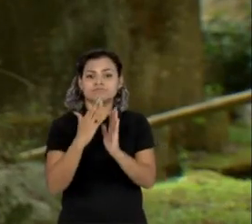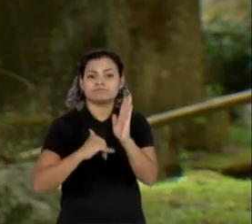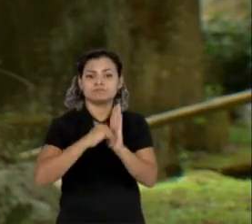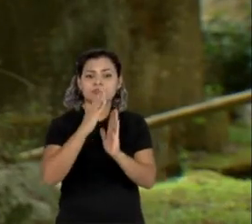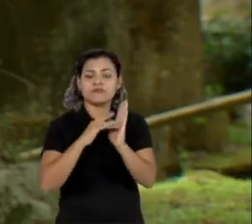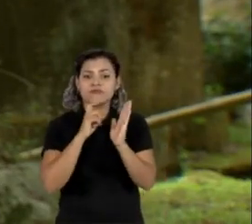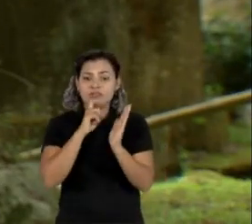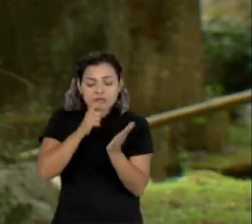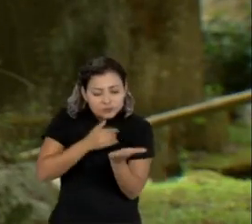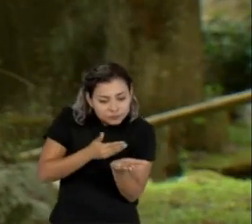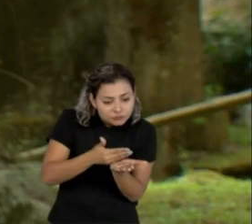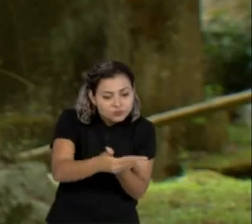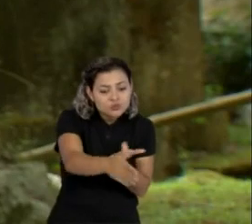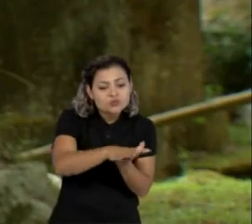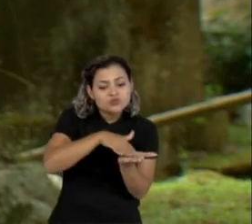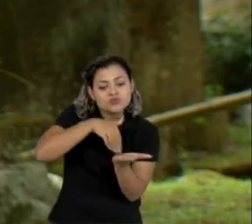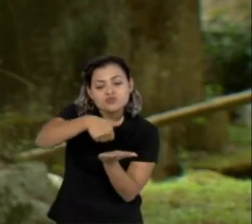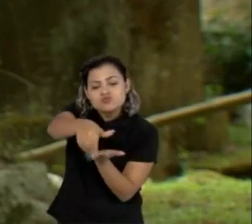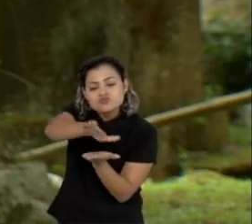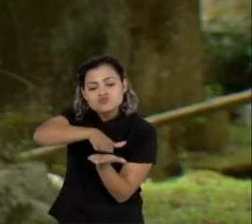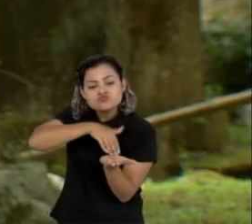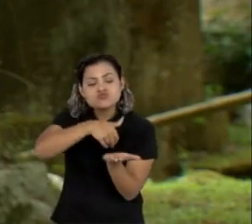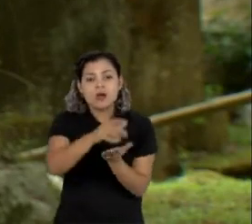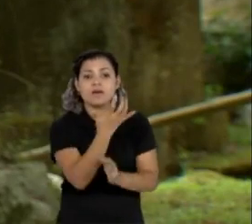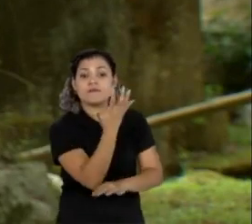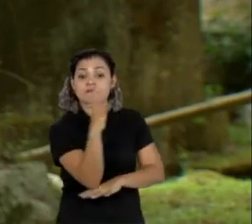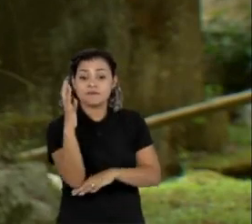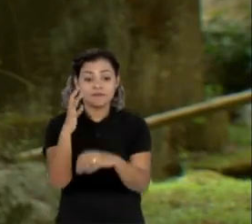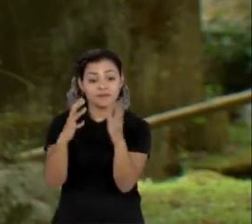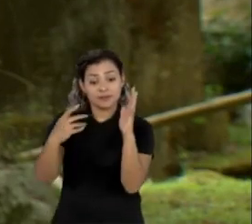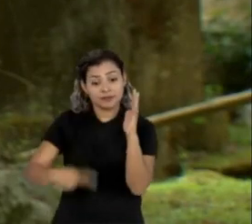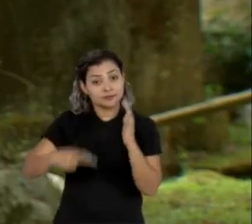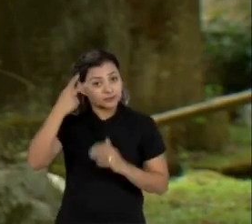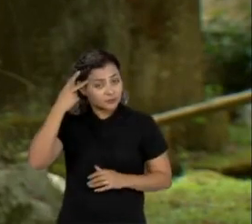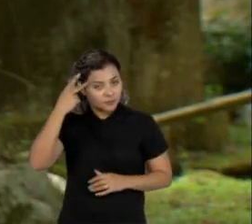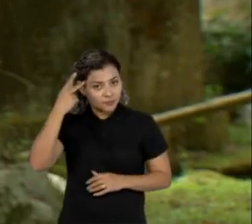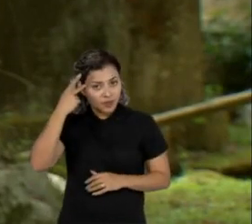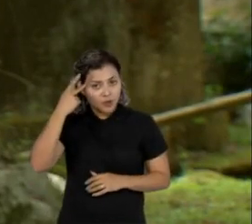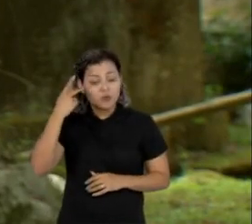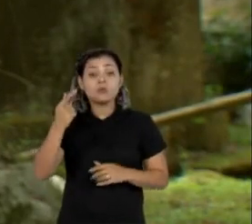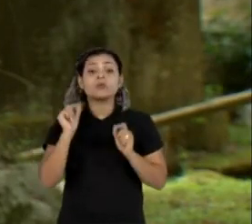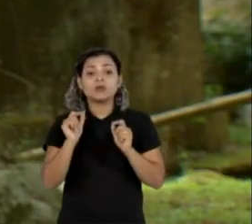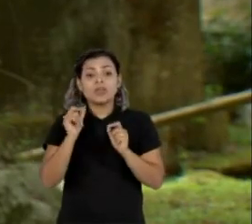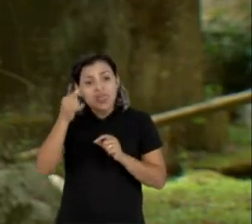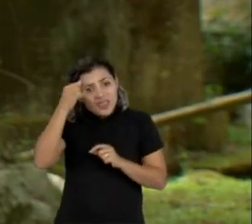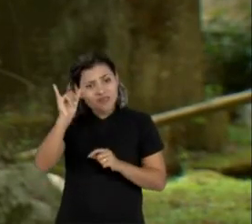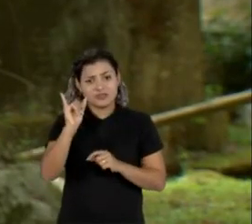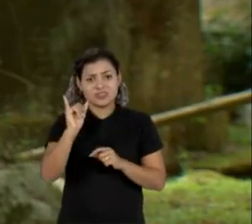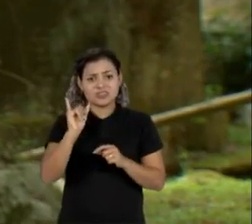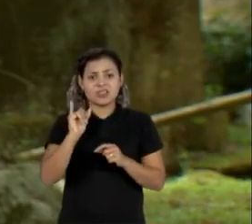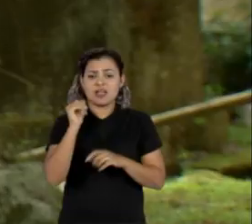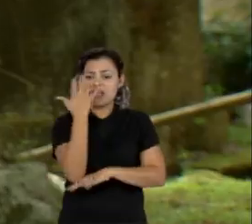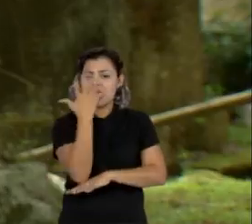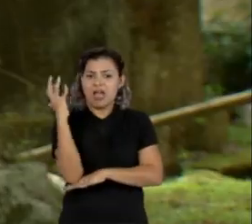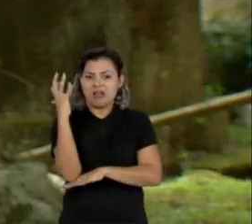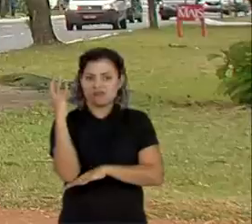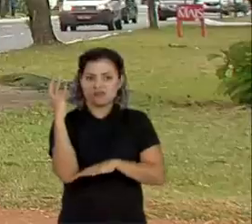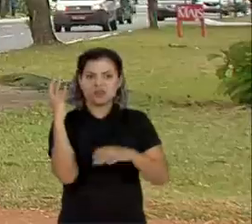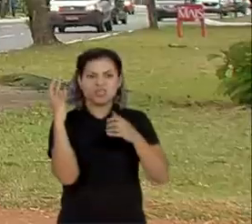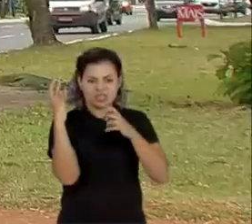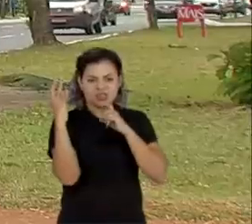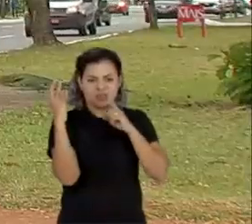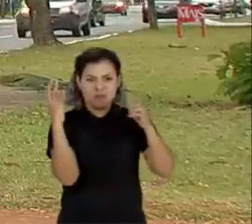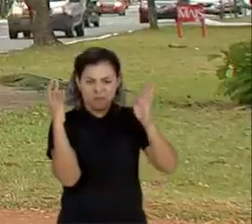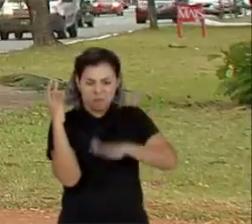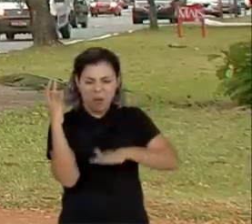nas calçadas de São Paulo. Ele quer chamar a atenção para impedir que elas sejam sufocadas pelo concreto.